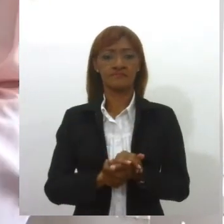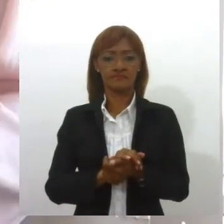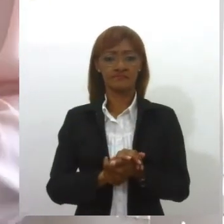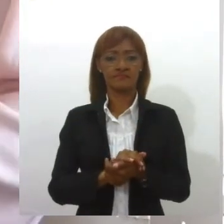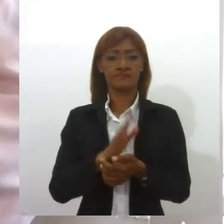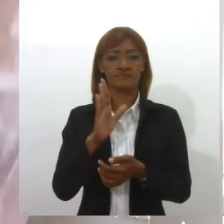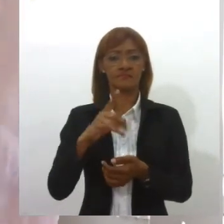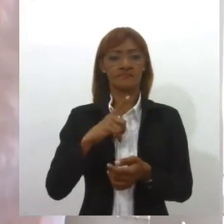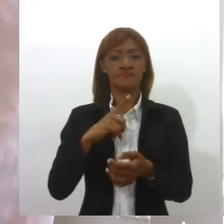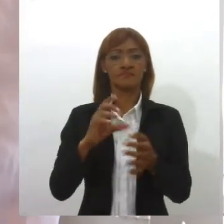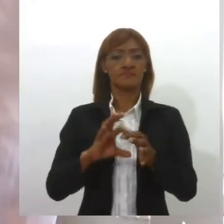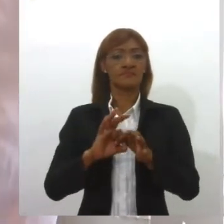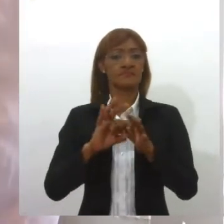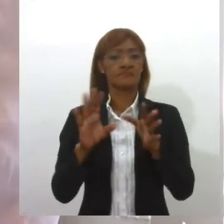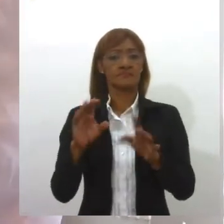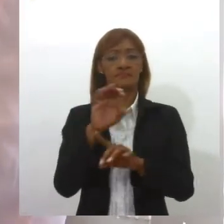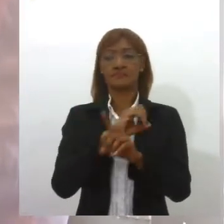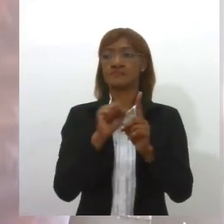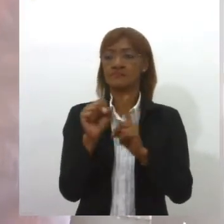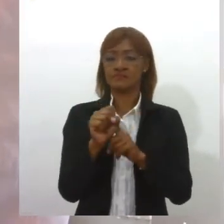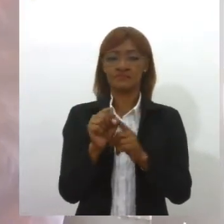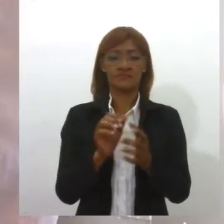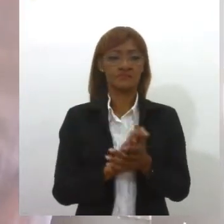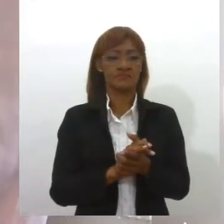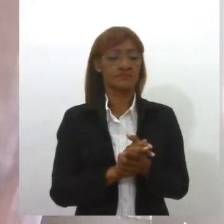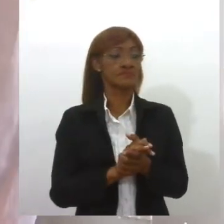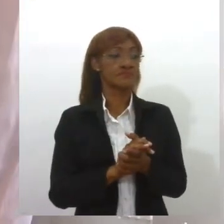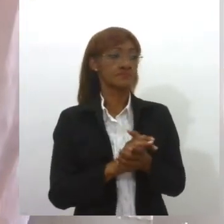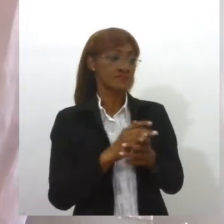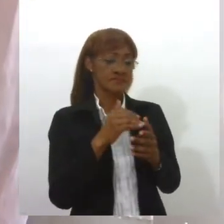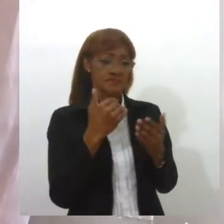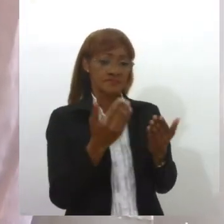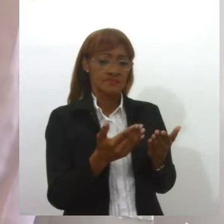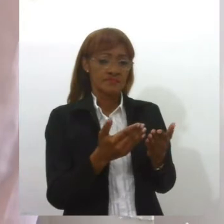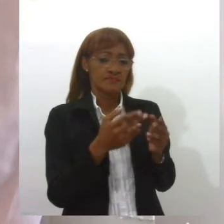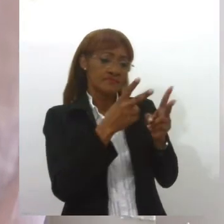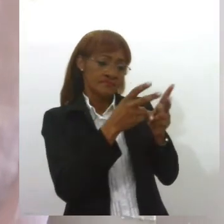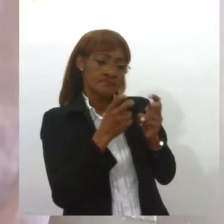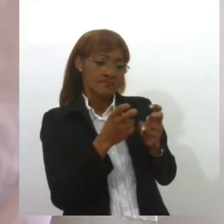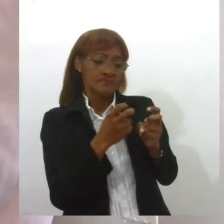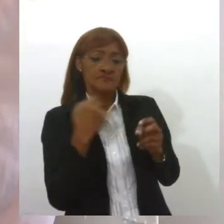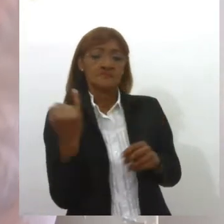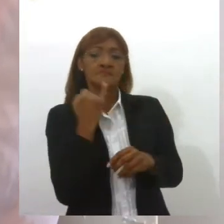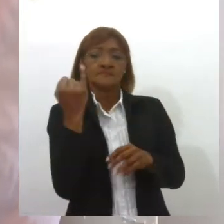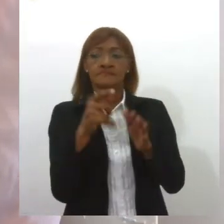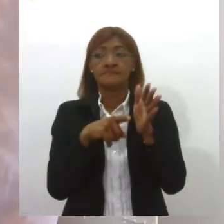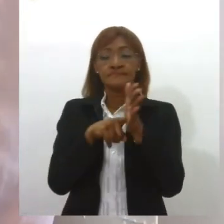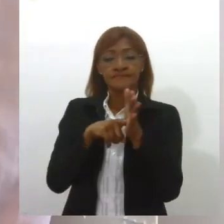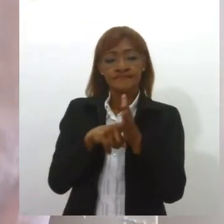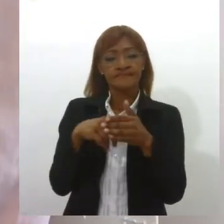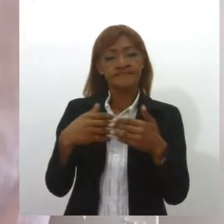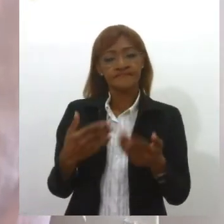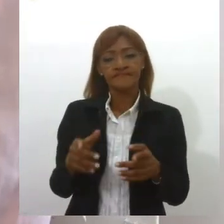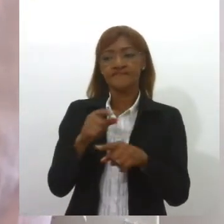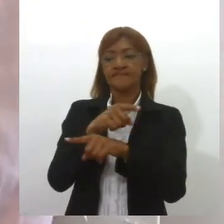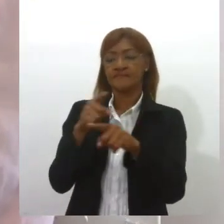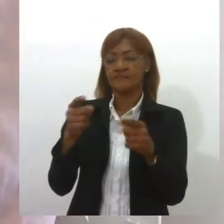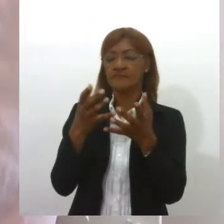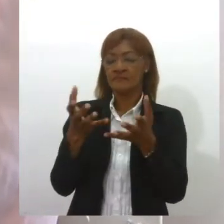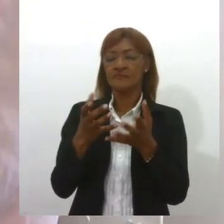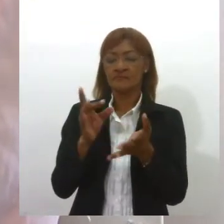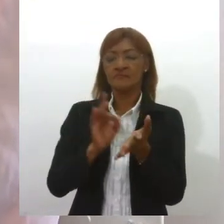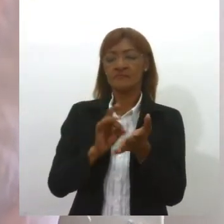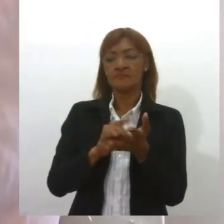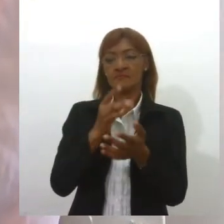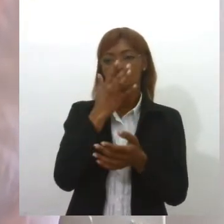estarem disponíveis para a sociedade. A gente percebeu nesse período da pandemia a importância da pesquisa, né? E aí vocês realmente querem fazer uma